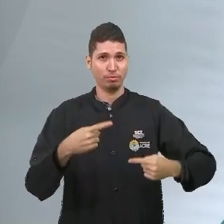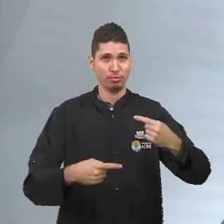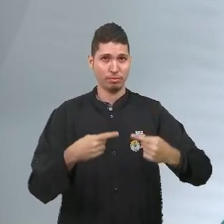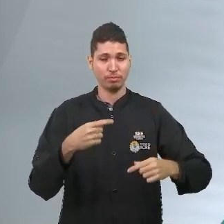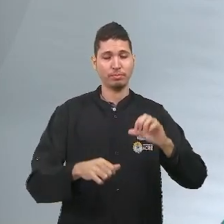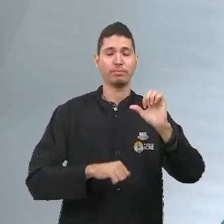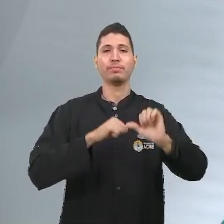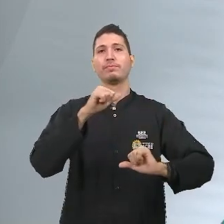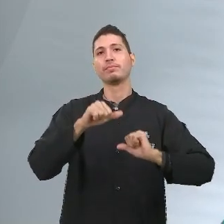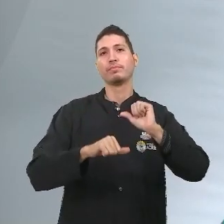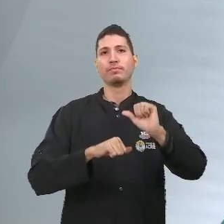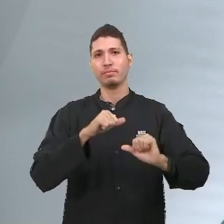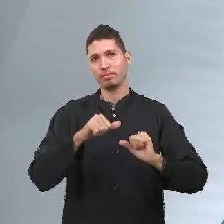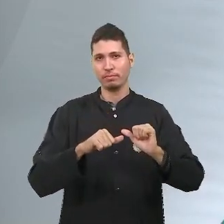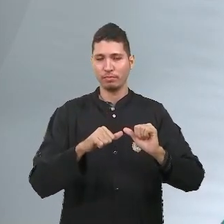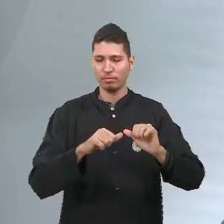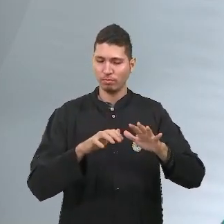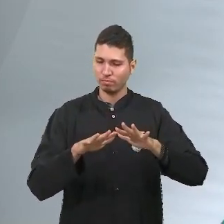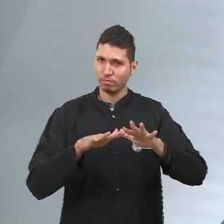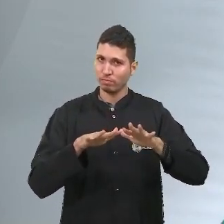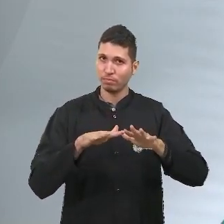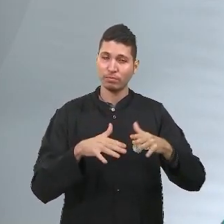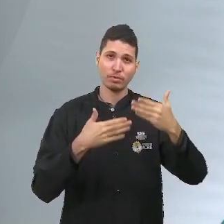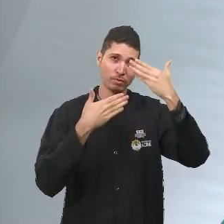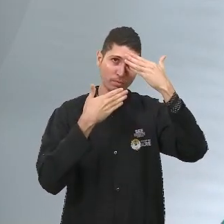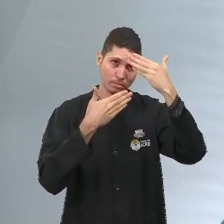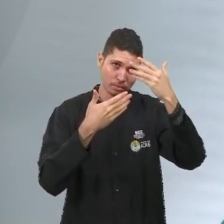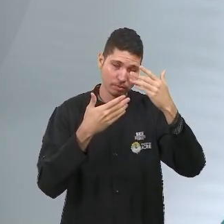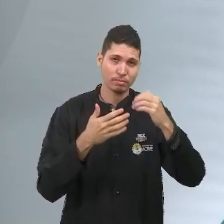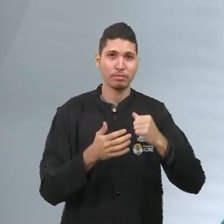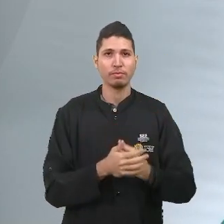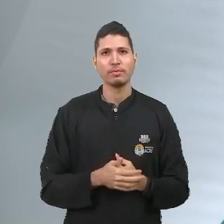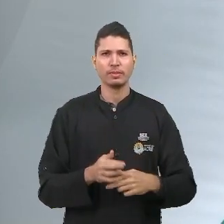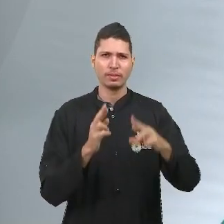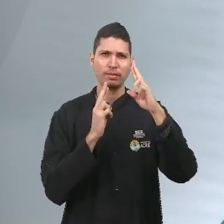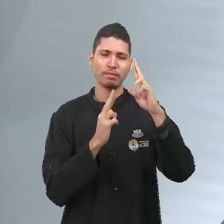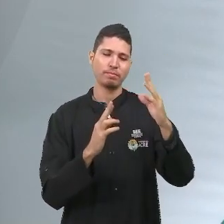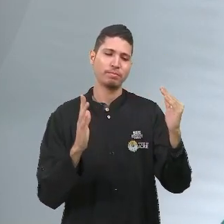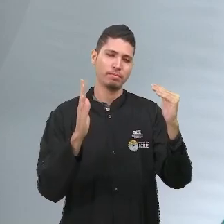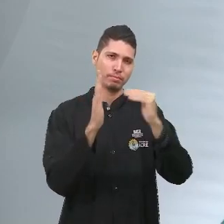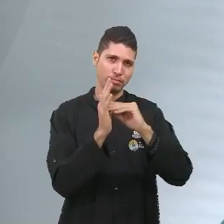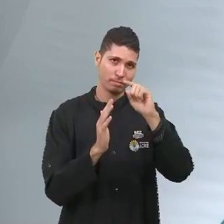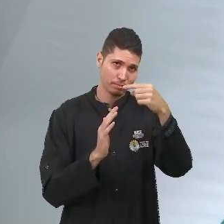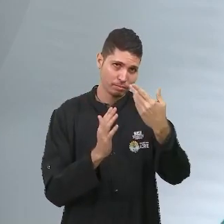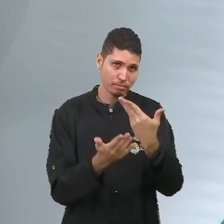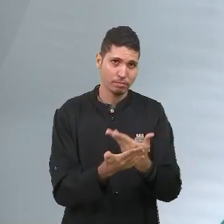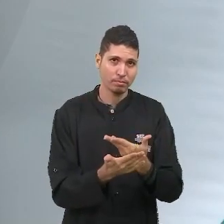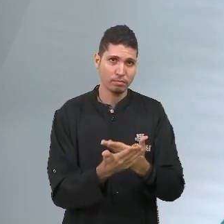modificar toda essa dinâmica. Obrigado pela atenção e eu espero você na próxima aula.